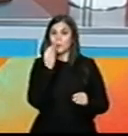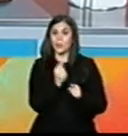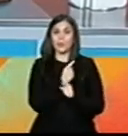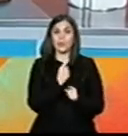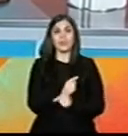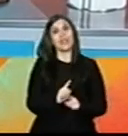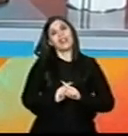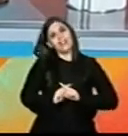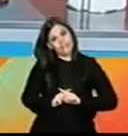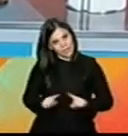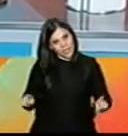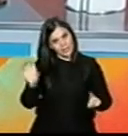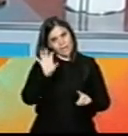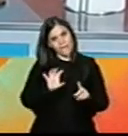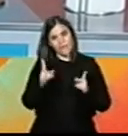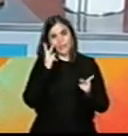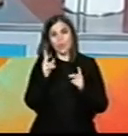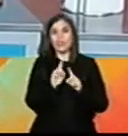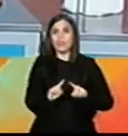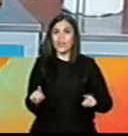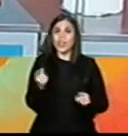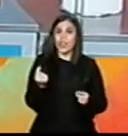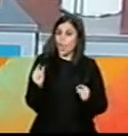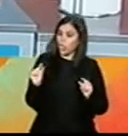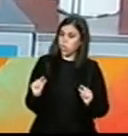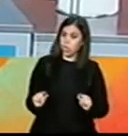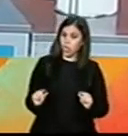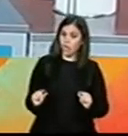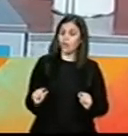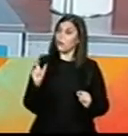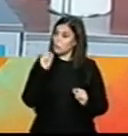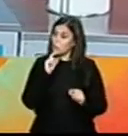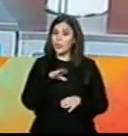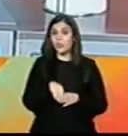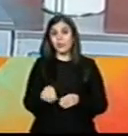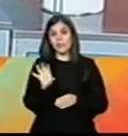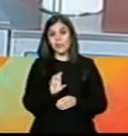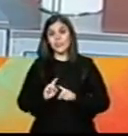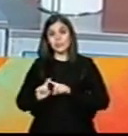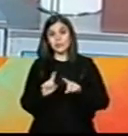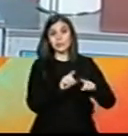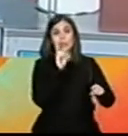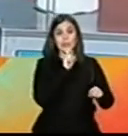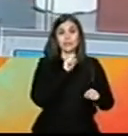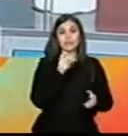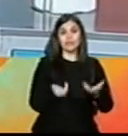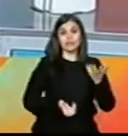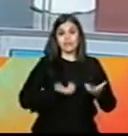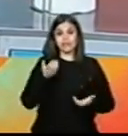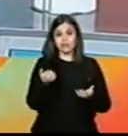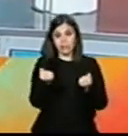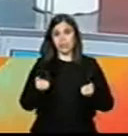muito diferente. Acaba por ser muito económica e poderemos utilizá-la de várias maneiras. Ela pode ser guardar, frita, não? Pode ser no também